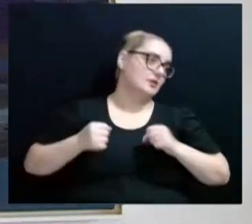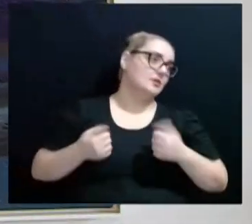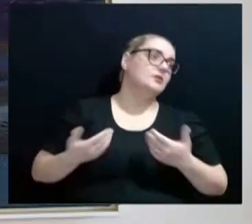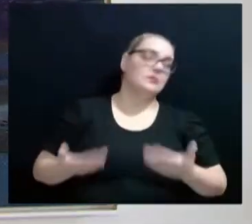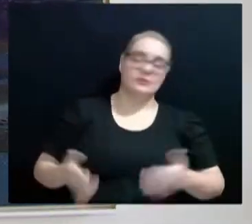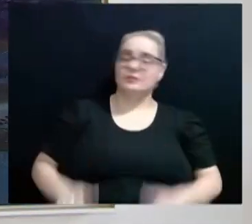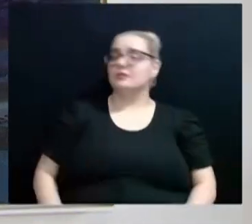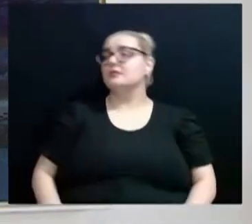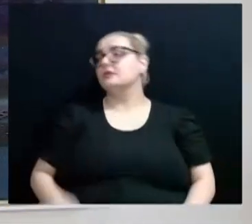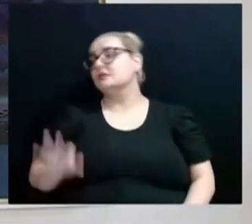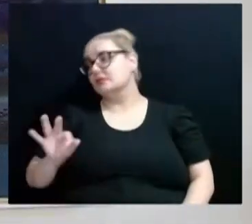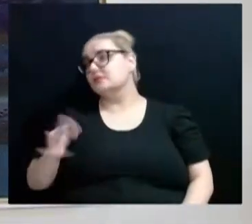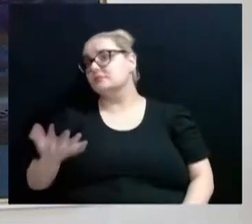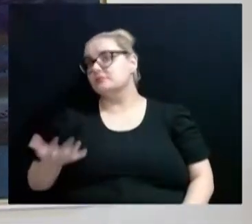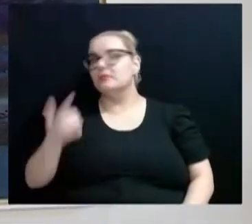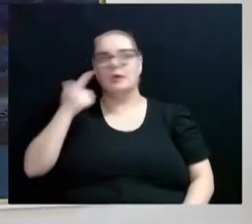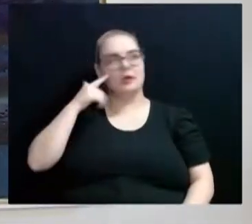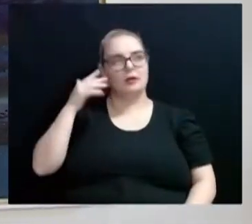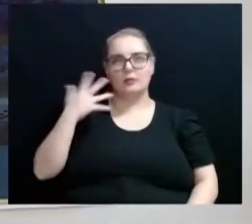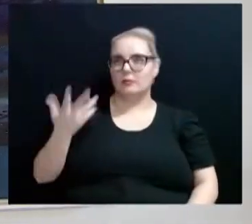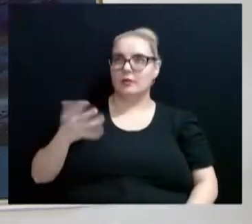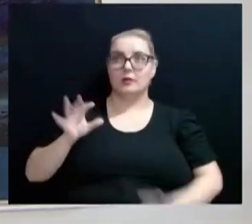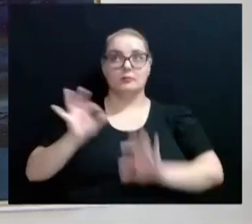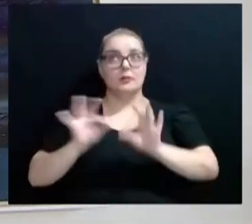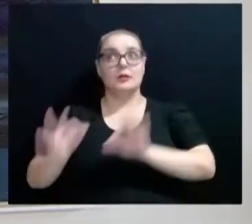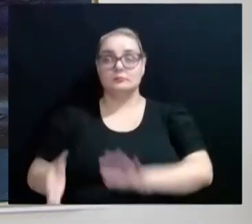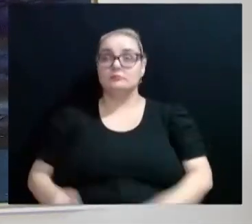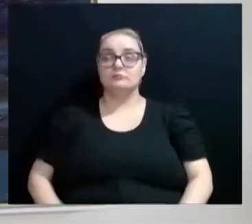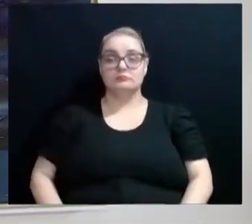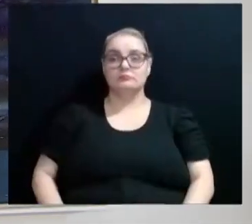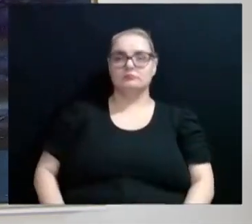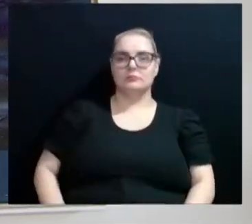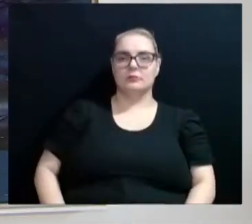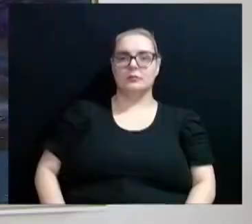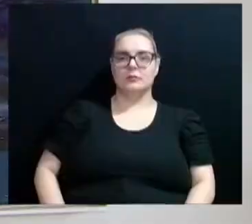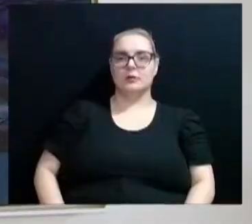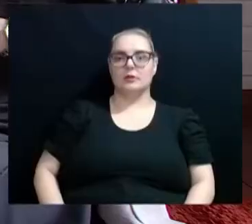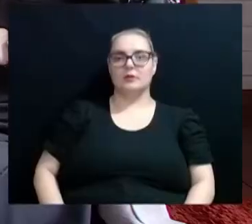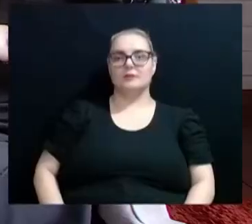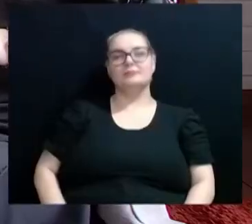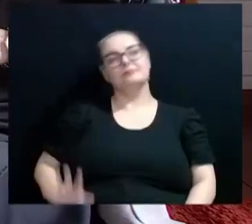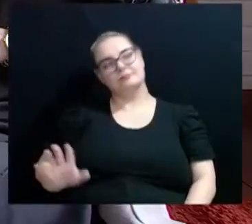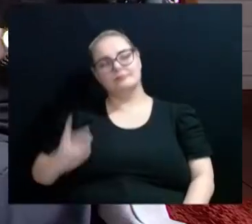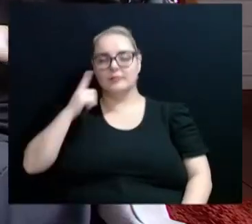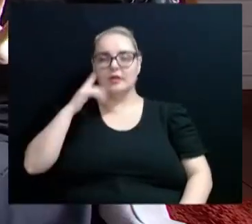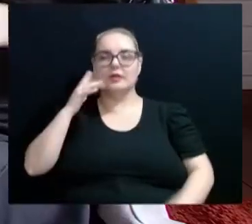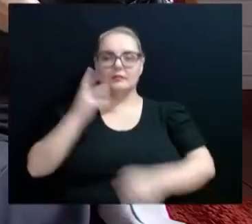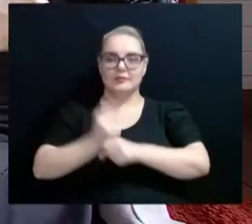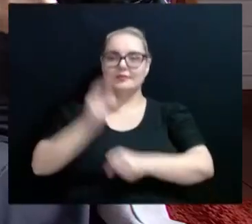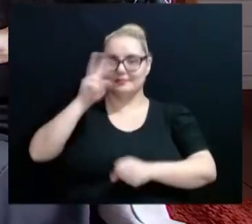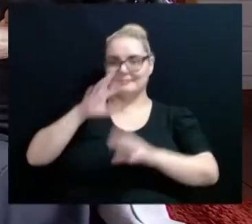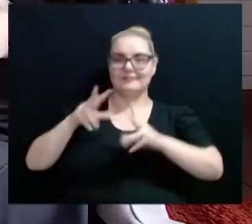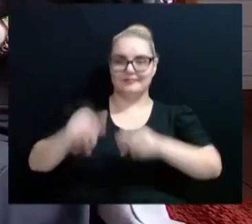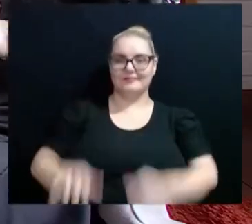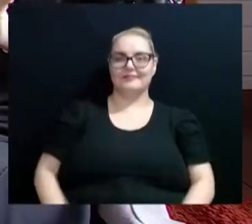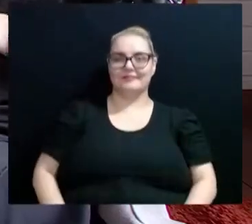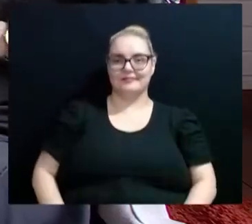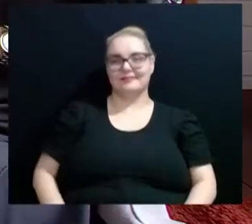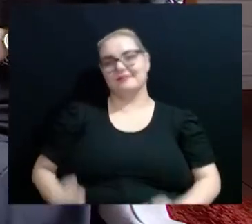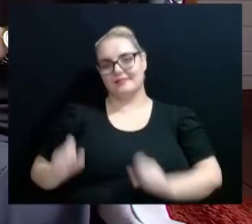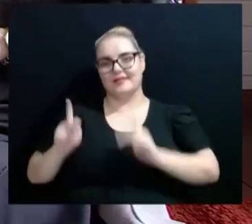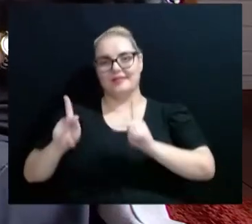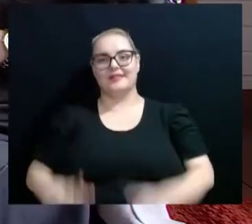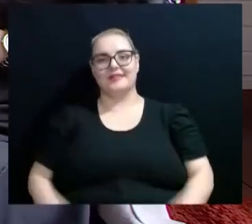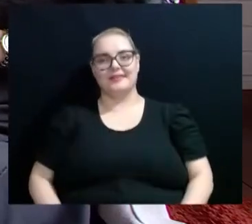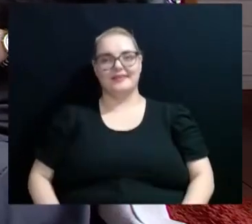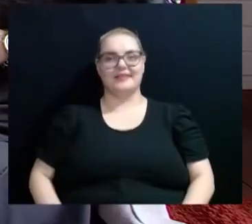principalmente dedicação, isso, do que você pensa e planeja. Então, no geral, quando lembra de tudo isso, fala,